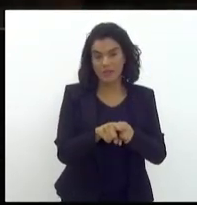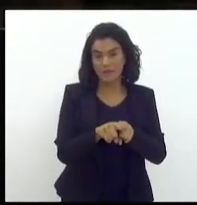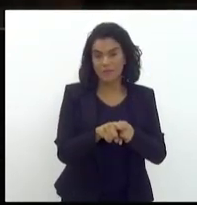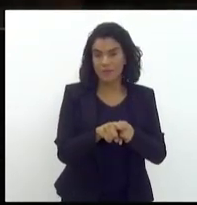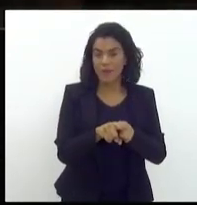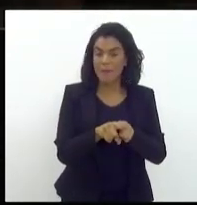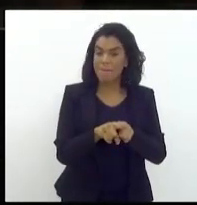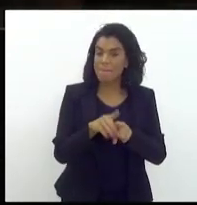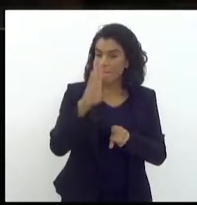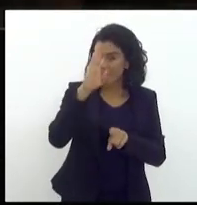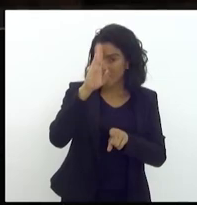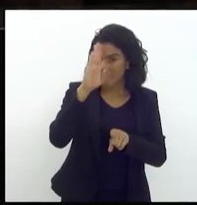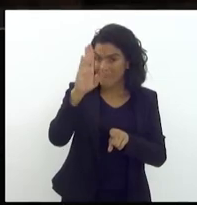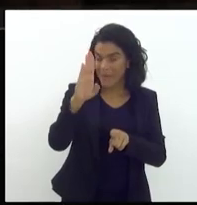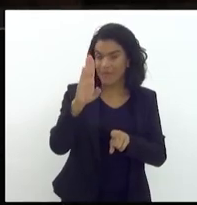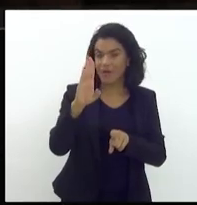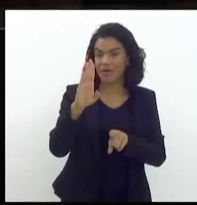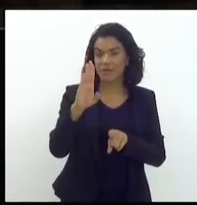preferencialmente